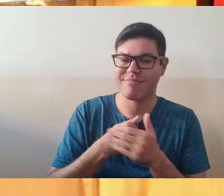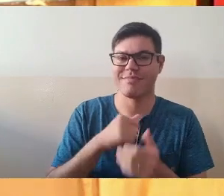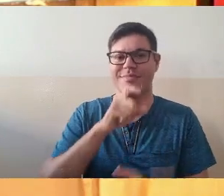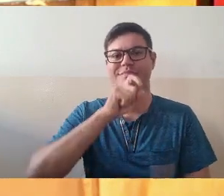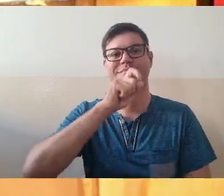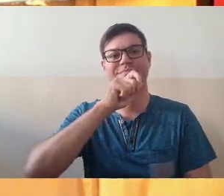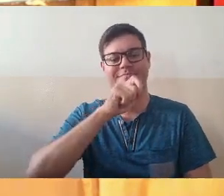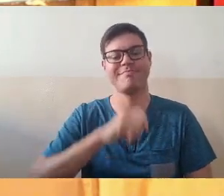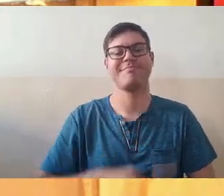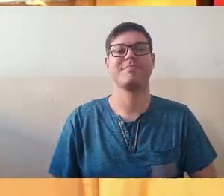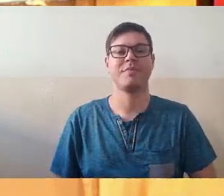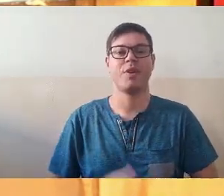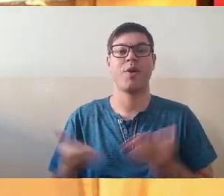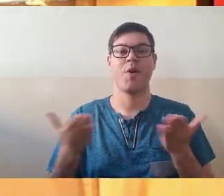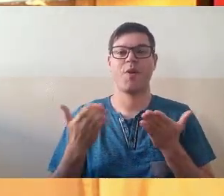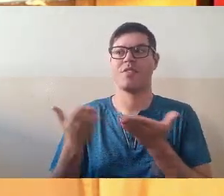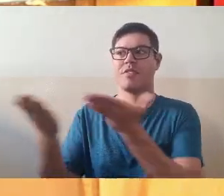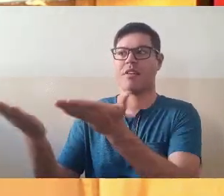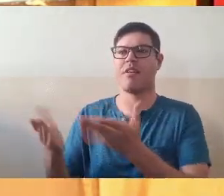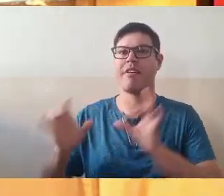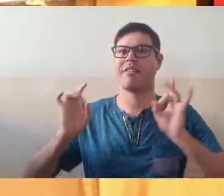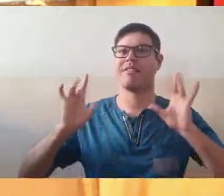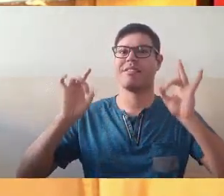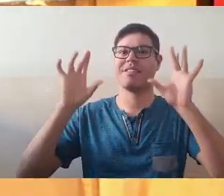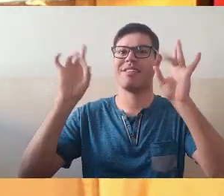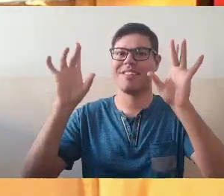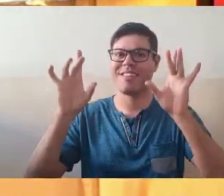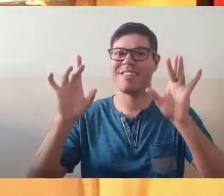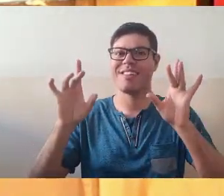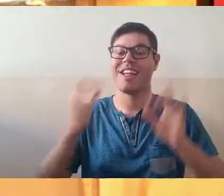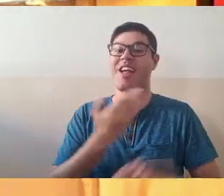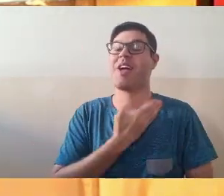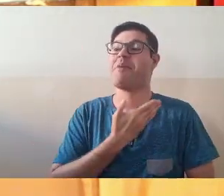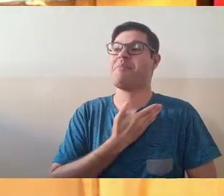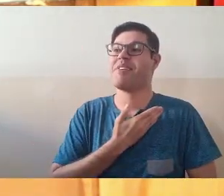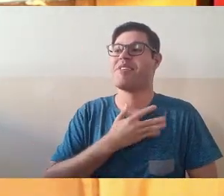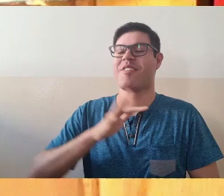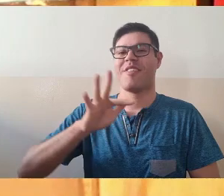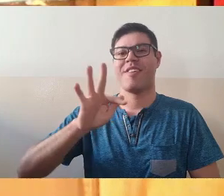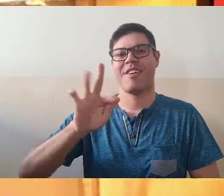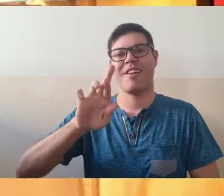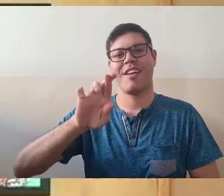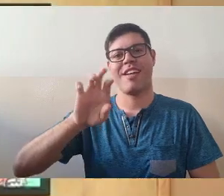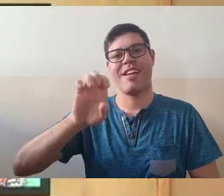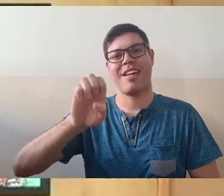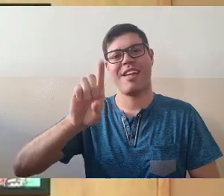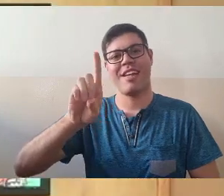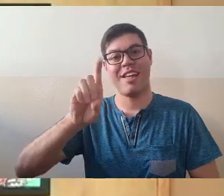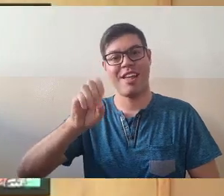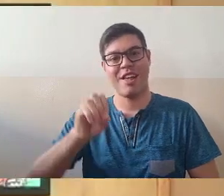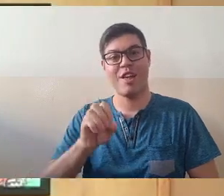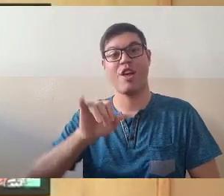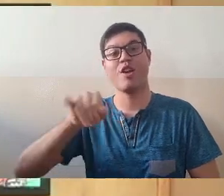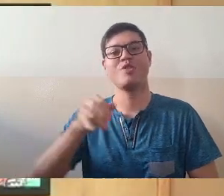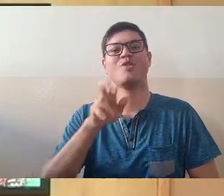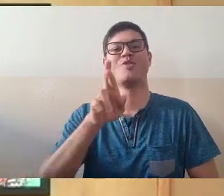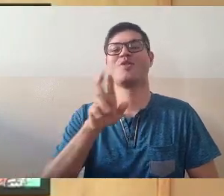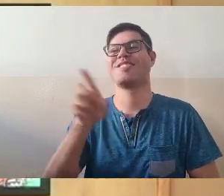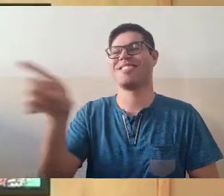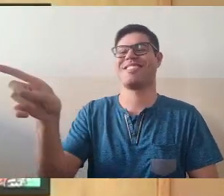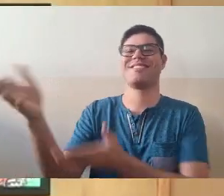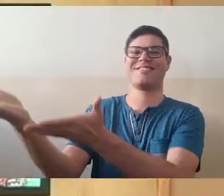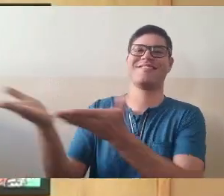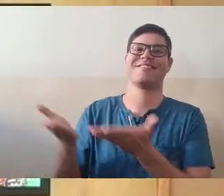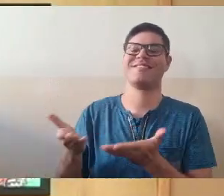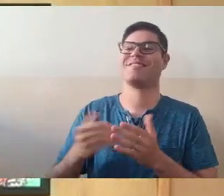Querida Araras. E hoje o convidado especial nosso aqui é o meu amigo Fredo Júnior. Tá bom, Fredo? Tudo bem, Gil? É uma